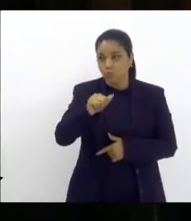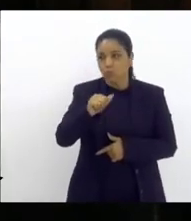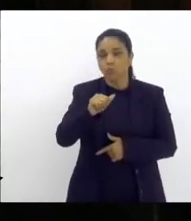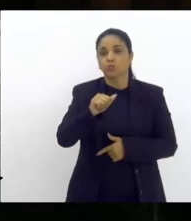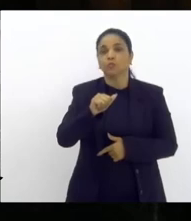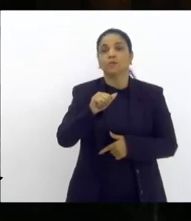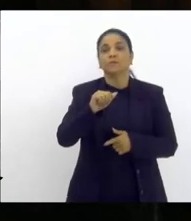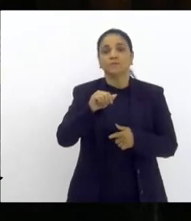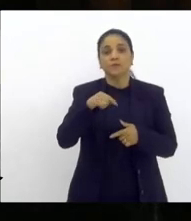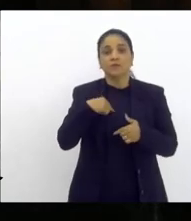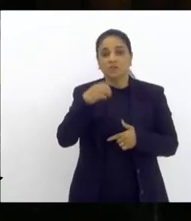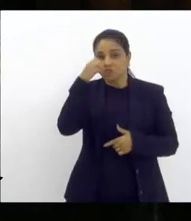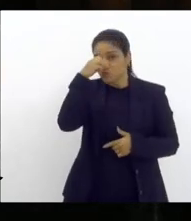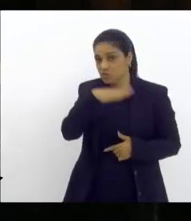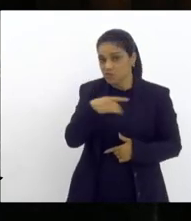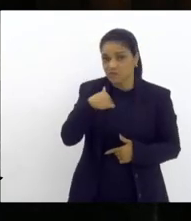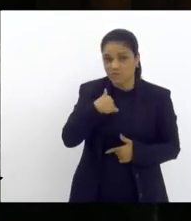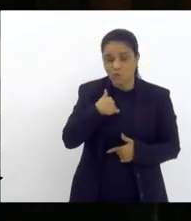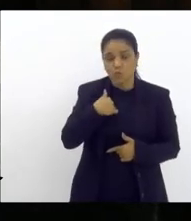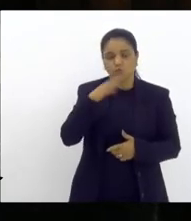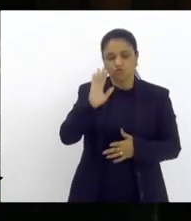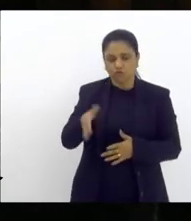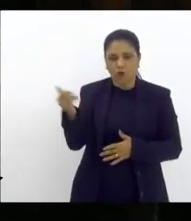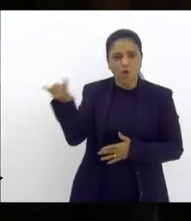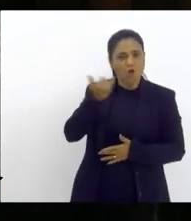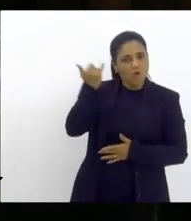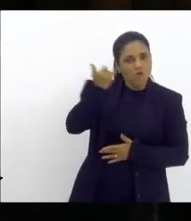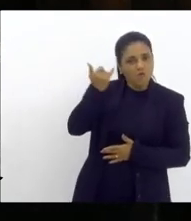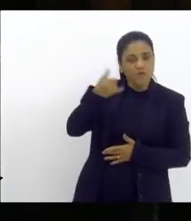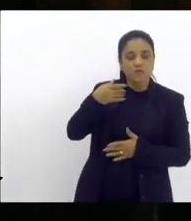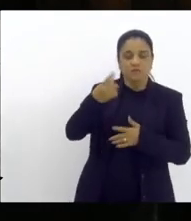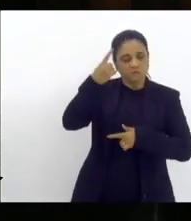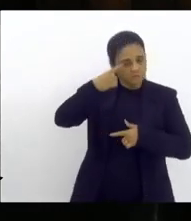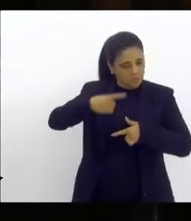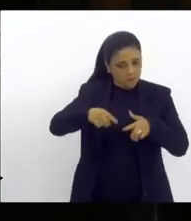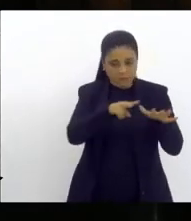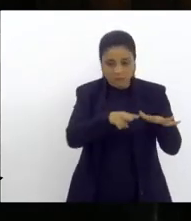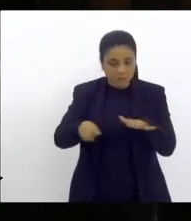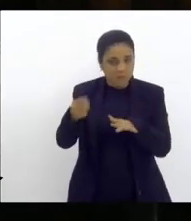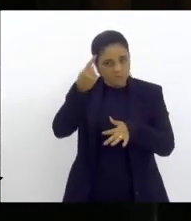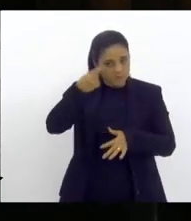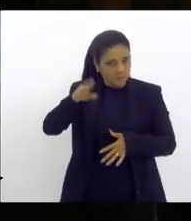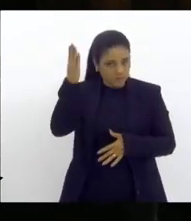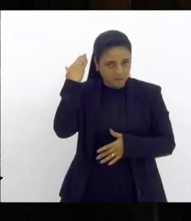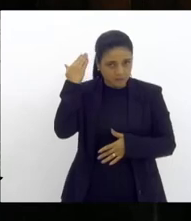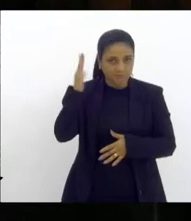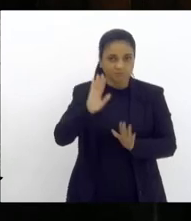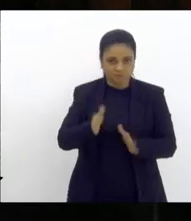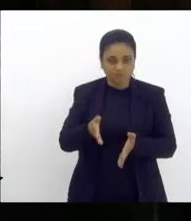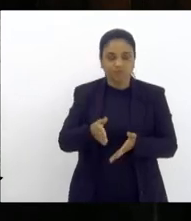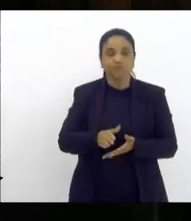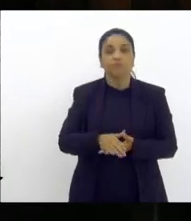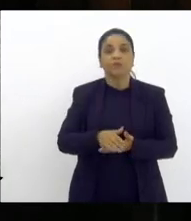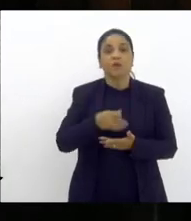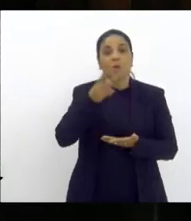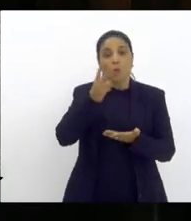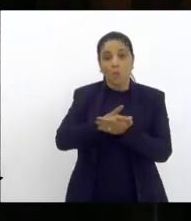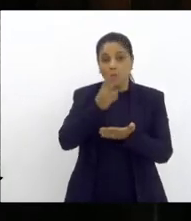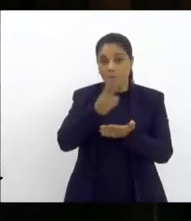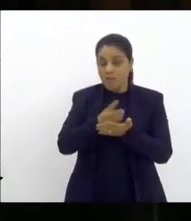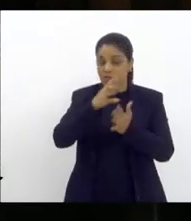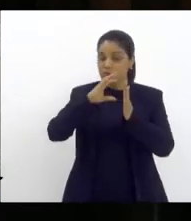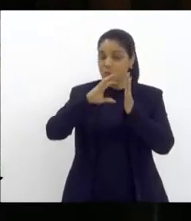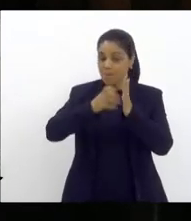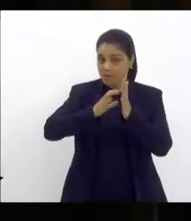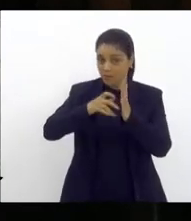pelos desaforos que eu vi aqui por exemplo na semana passada agora é o mesmo partido